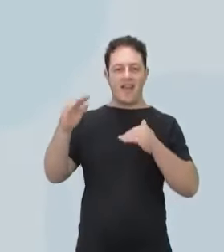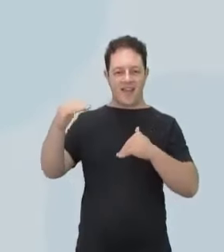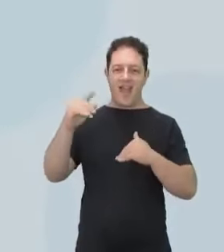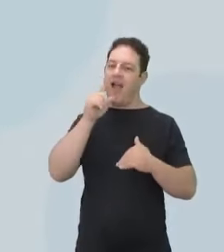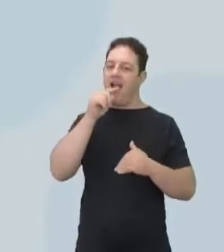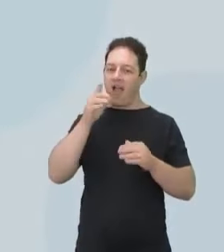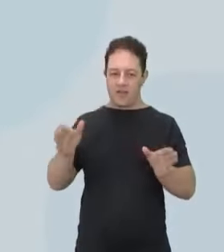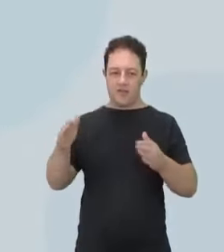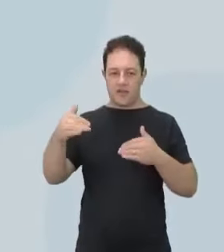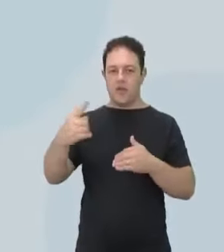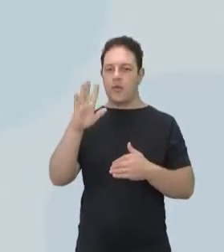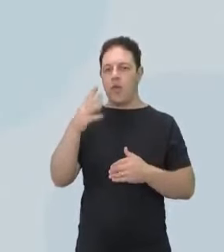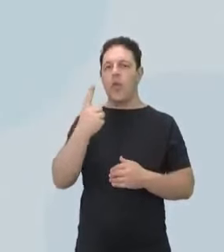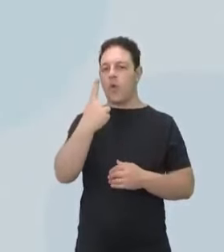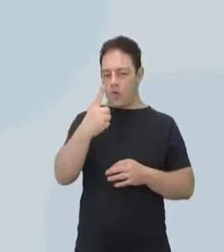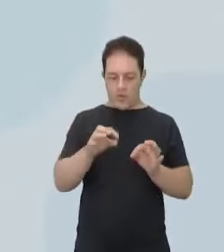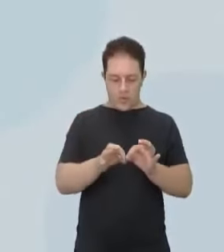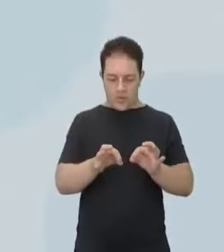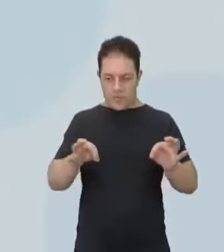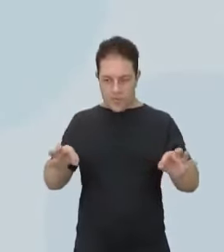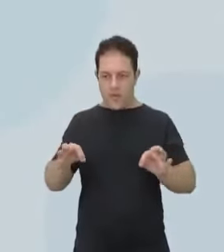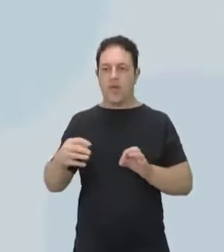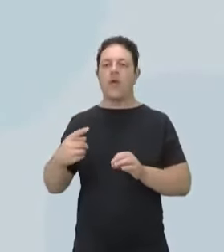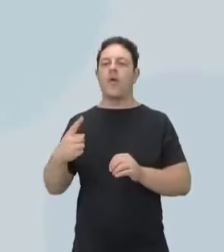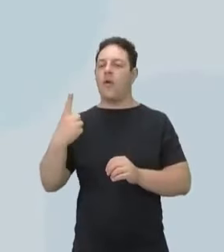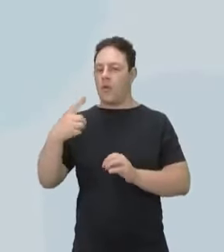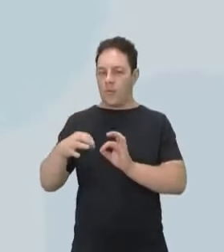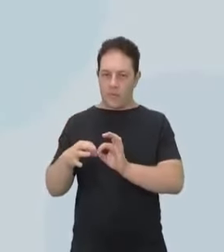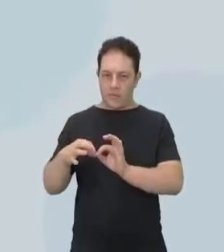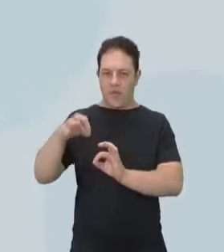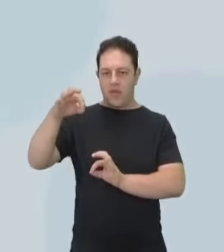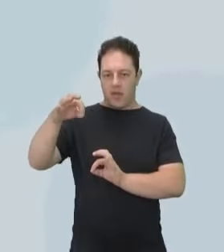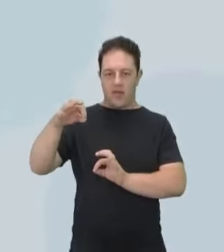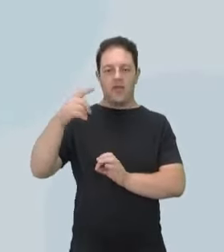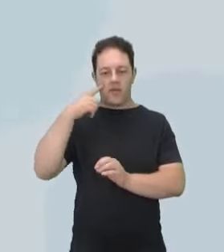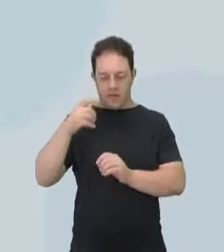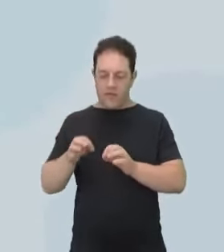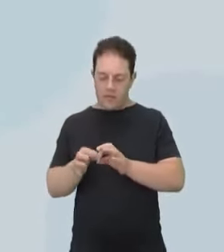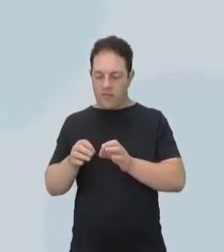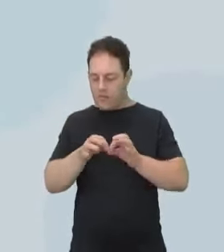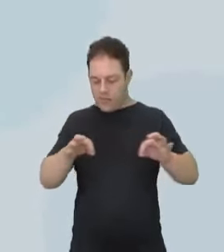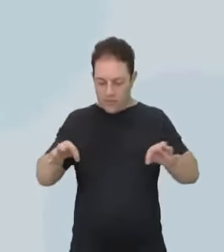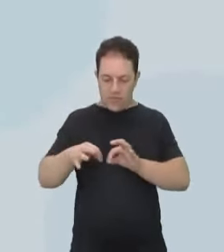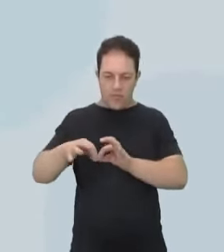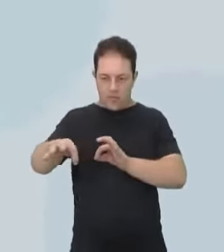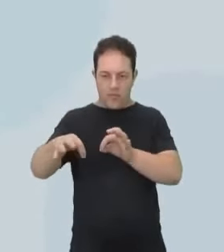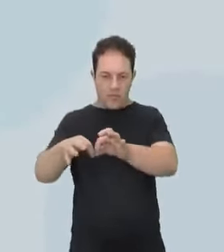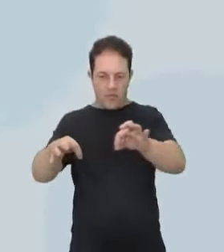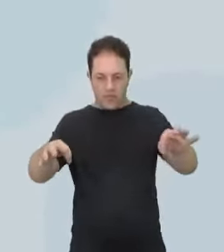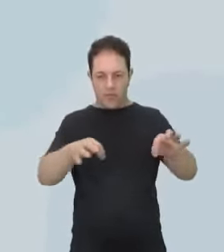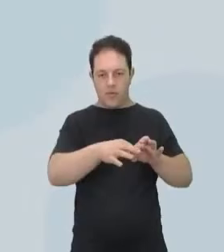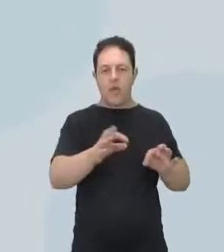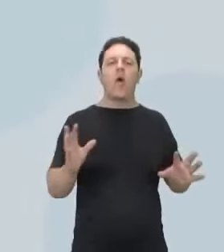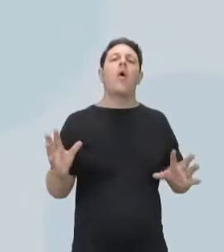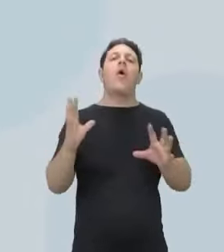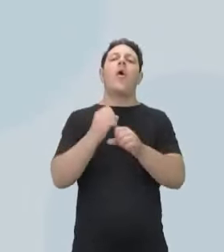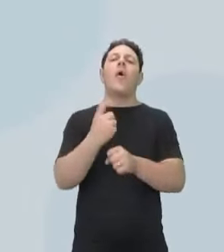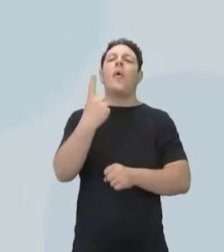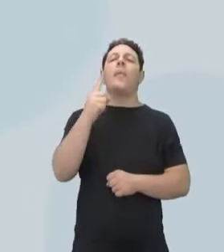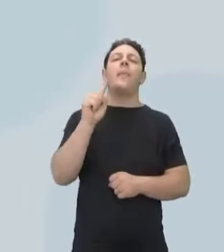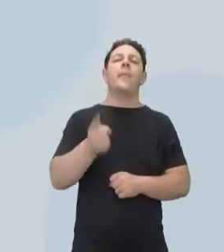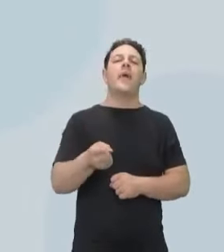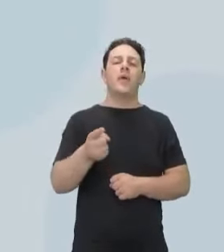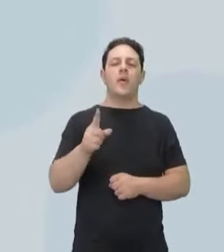d'água de 1 metro por 1 metro por 1 metro, né, e fazendo os cálculos, essa caixa d'água tem 1000 litros. 1